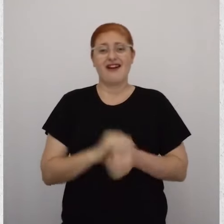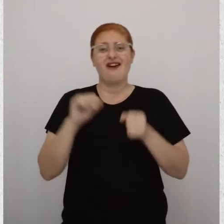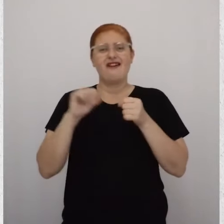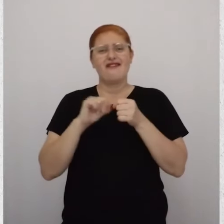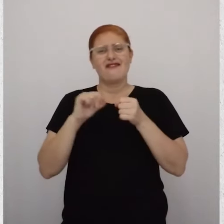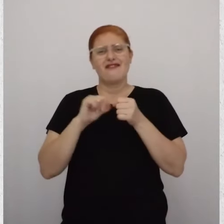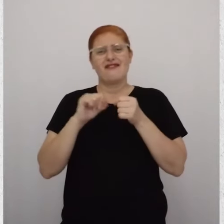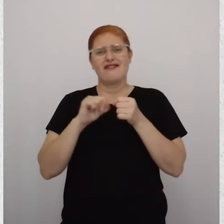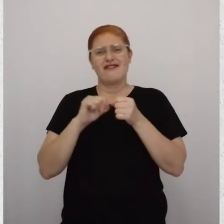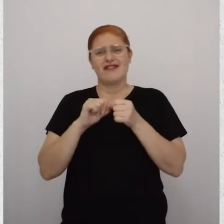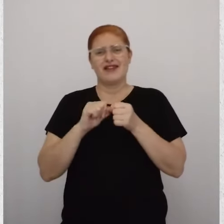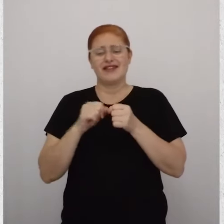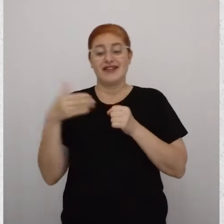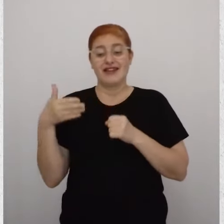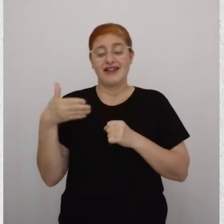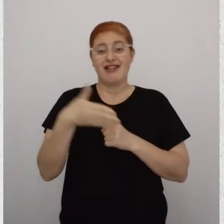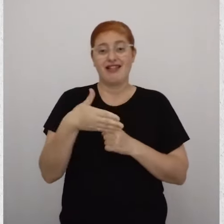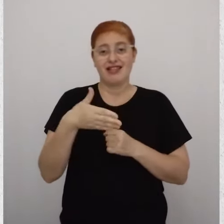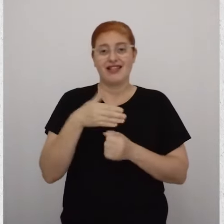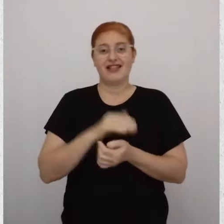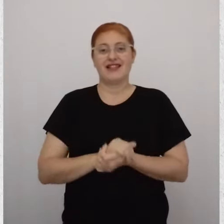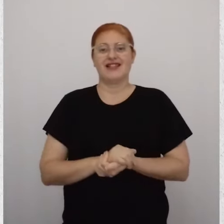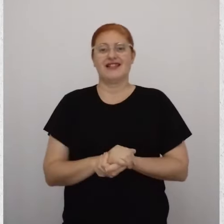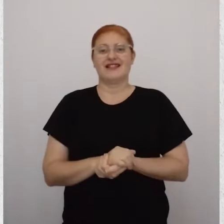fazer ela entrar aqui.